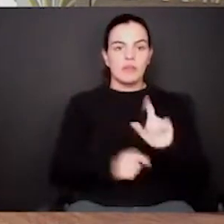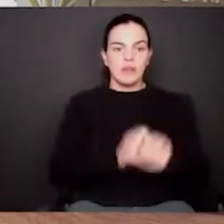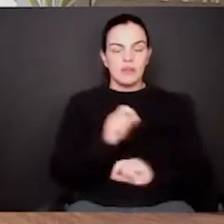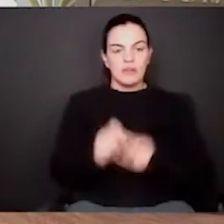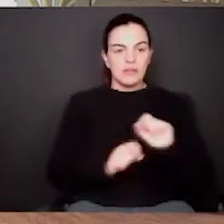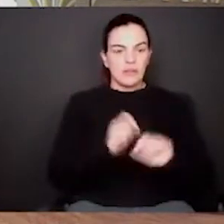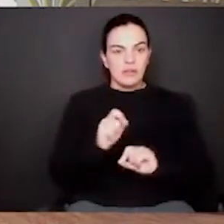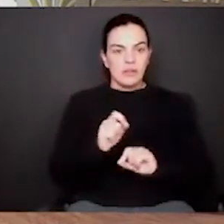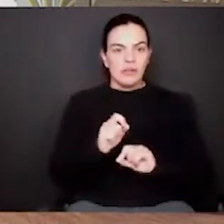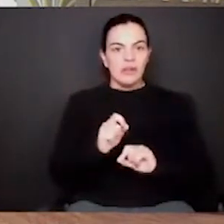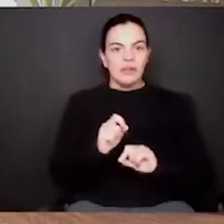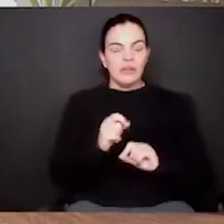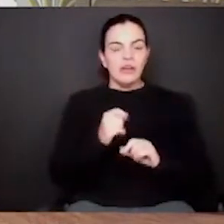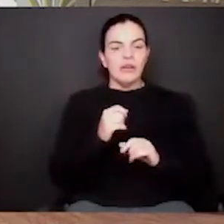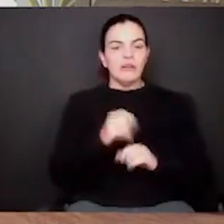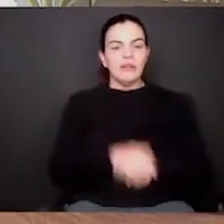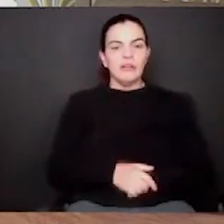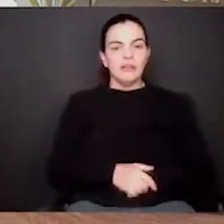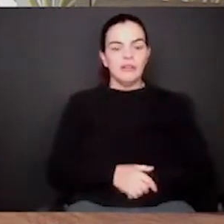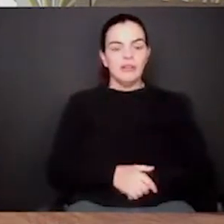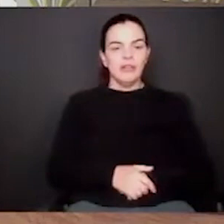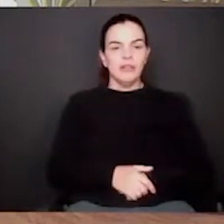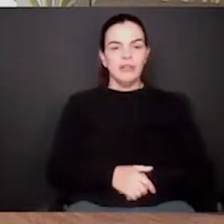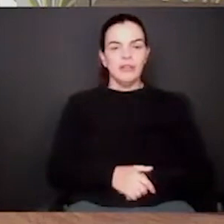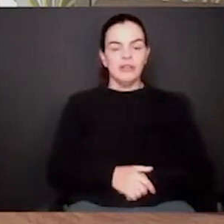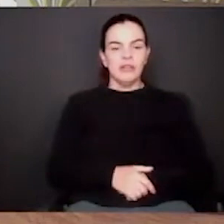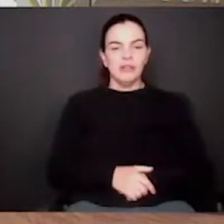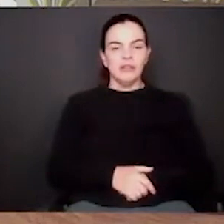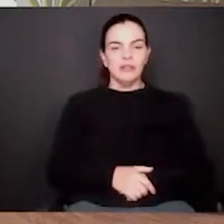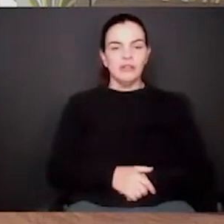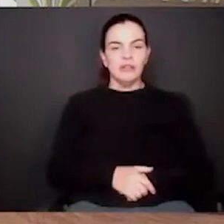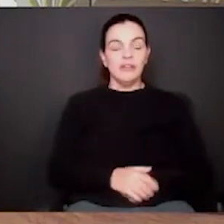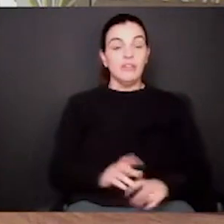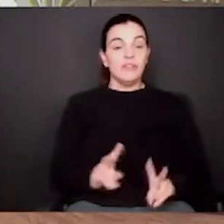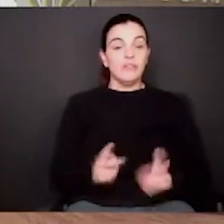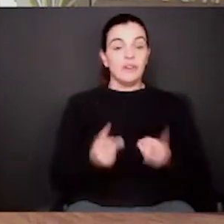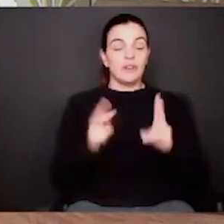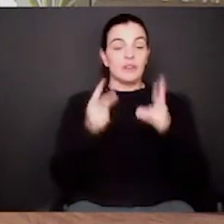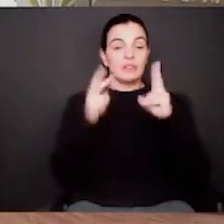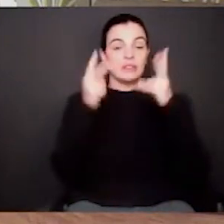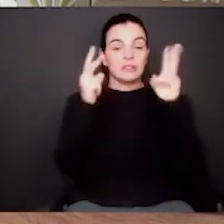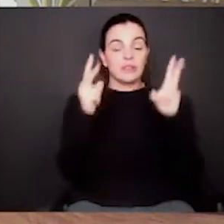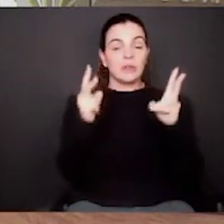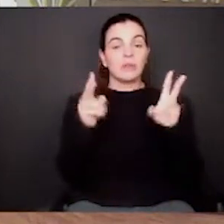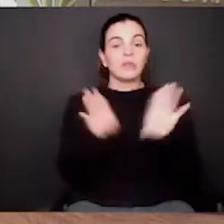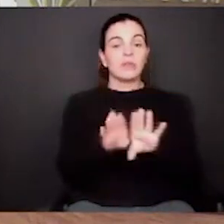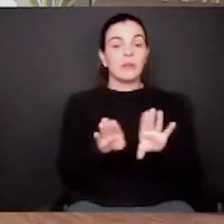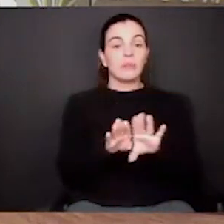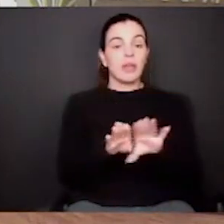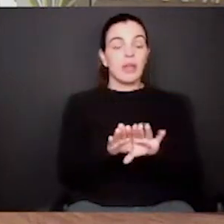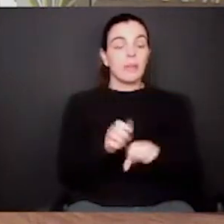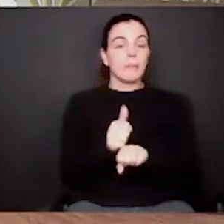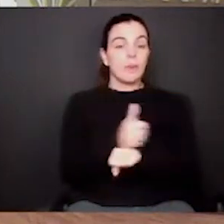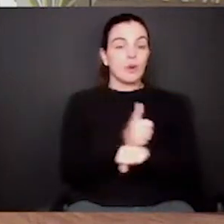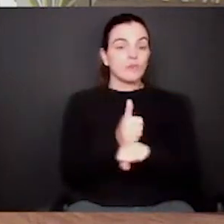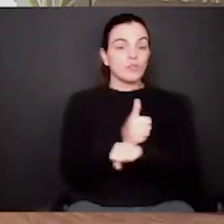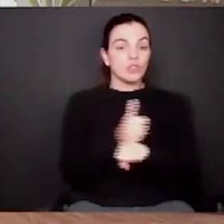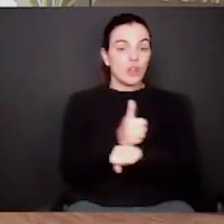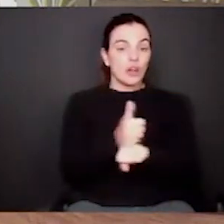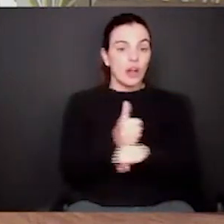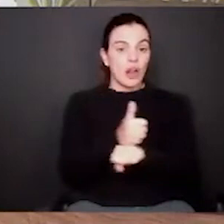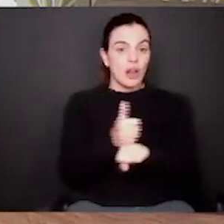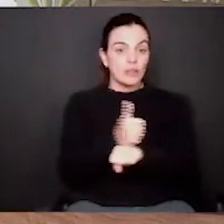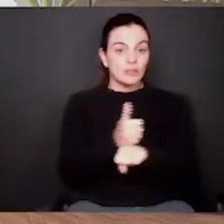em programas dessa natureza, a valorização e capacitação plena dos profissionais. Olha lá,